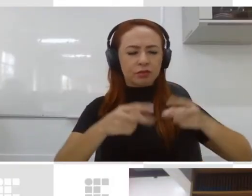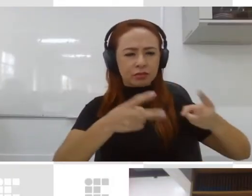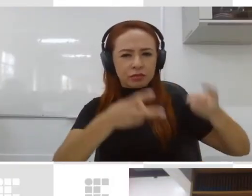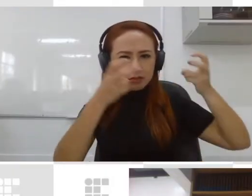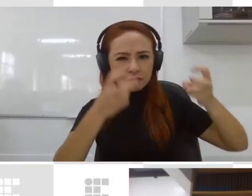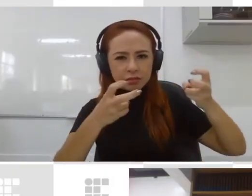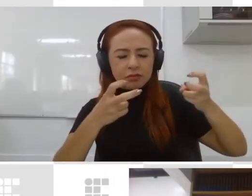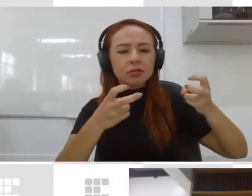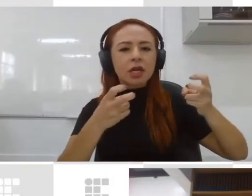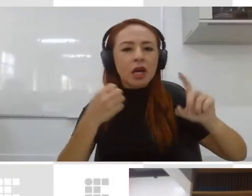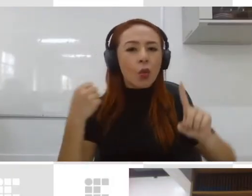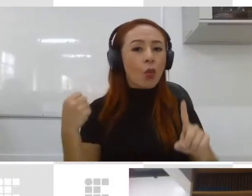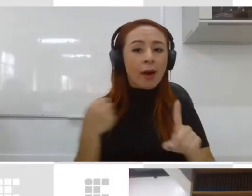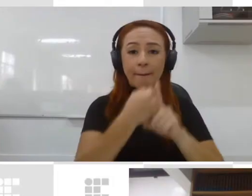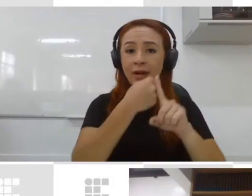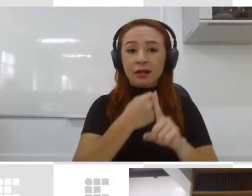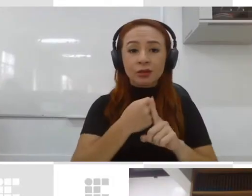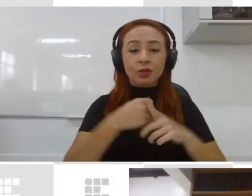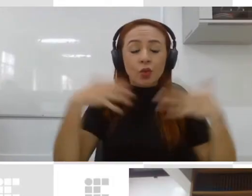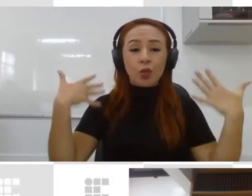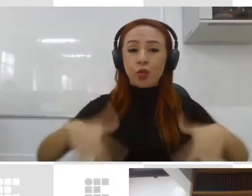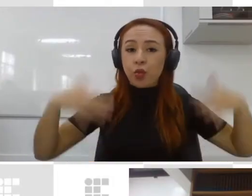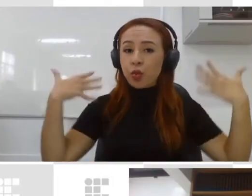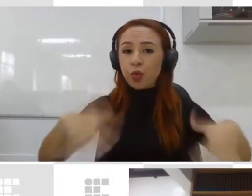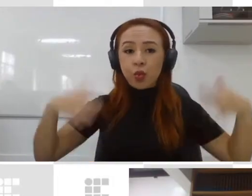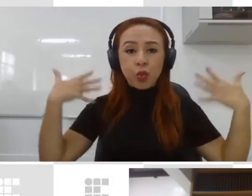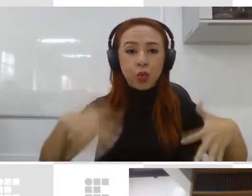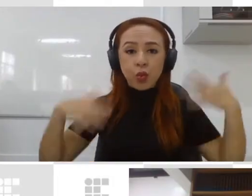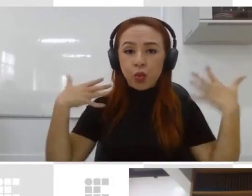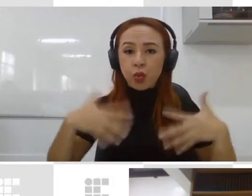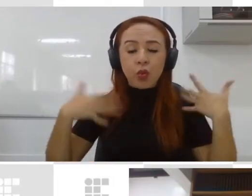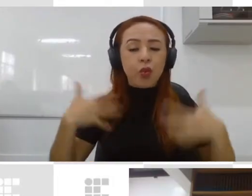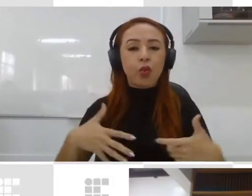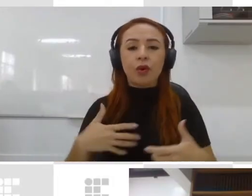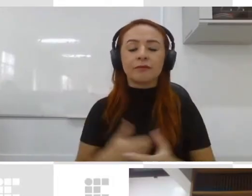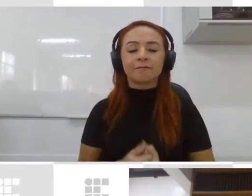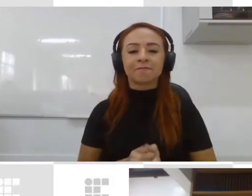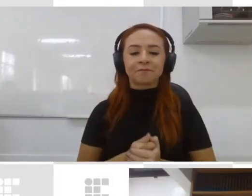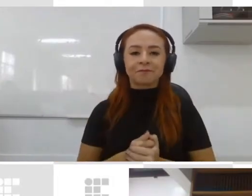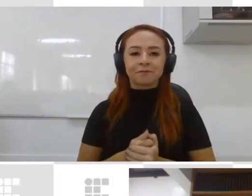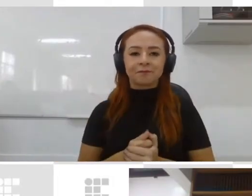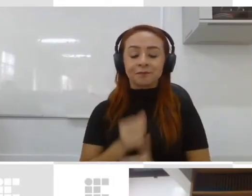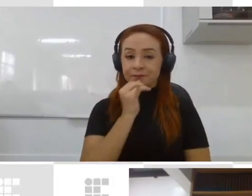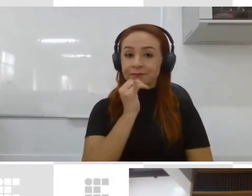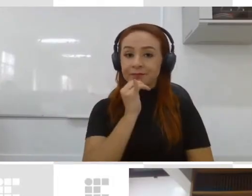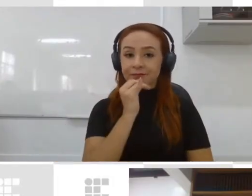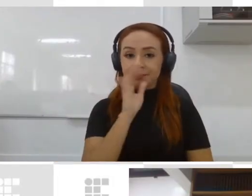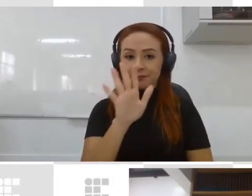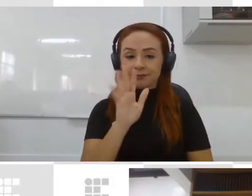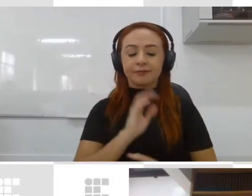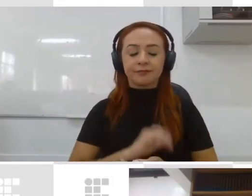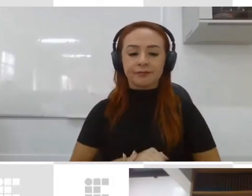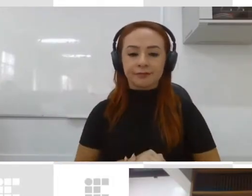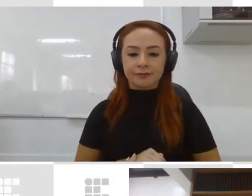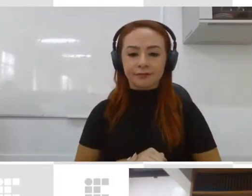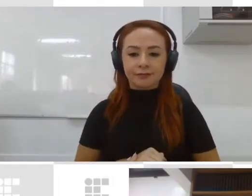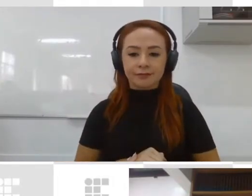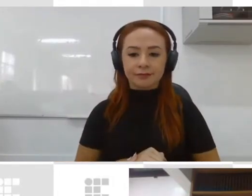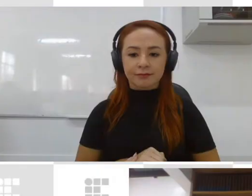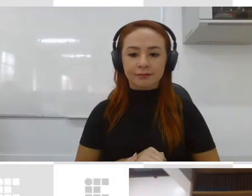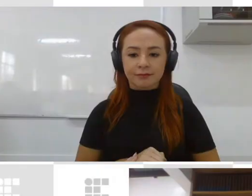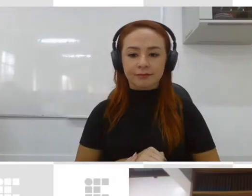nível de impacto gigantesco sobre, por exemplo, vou dar um exemplo, no verão de